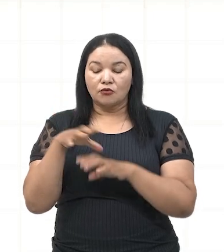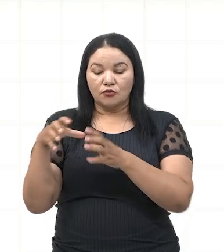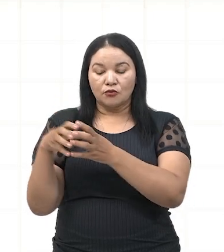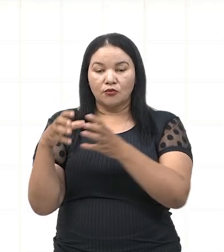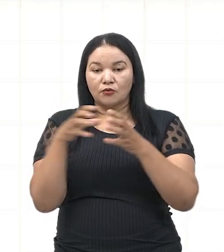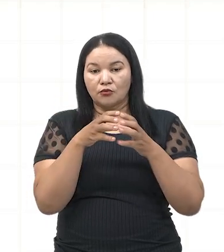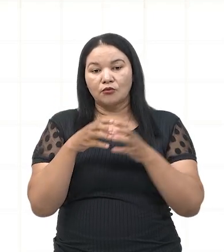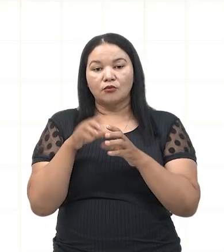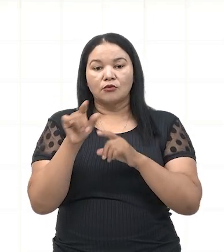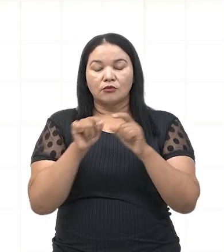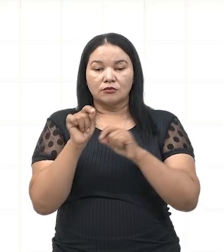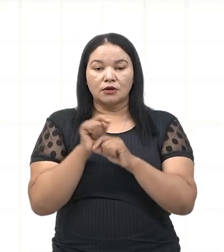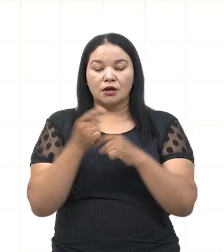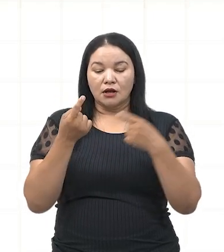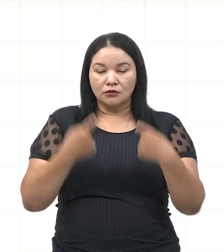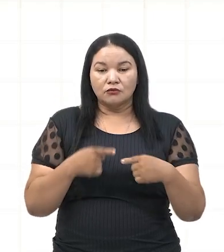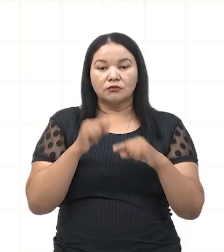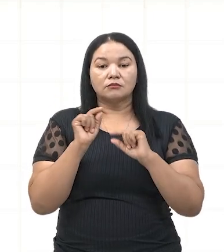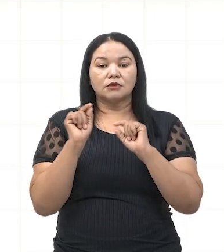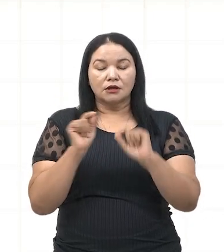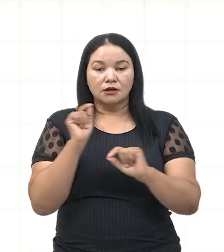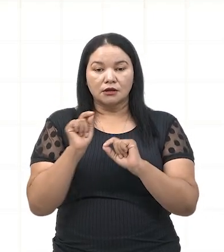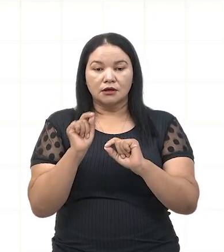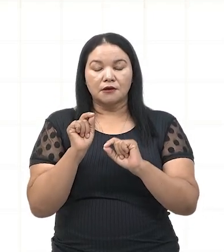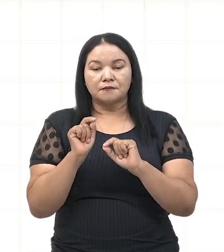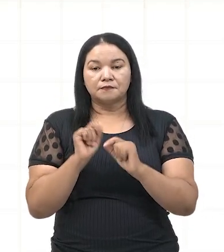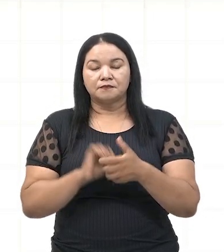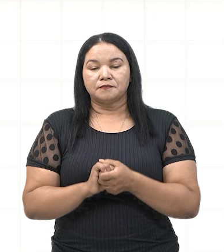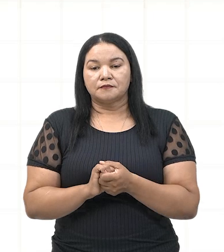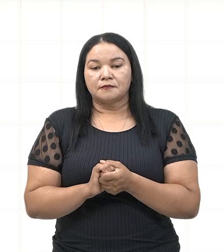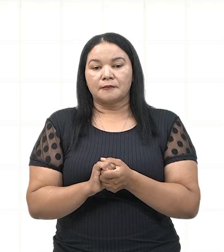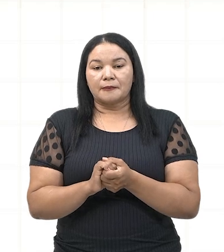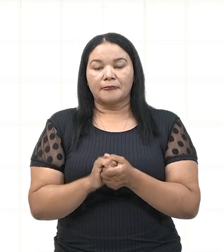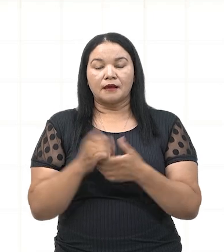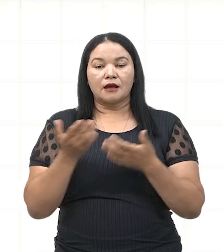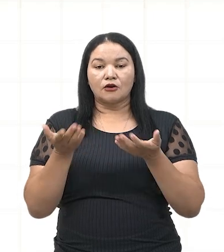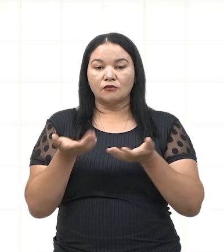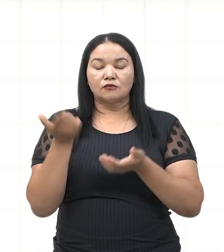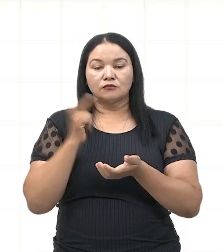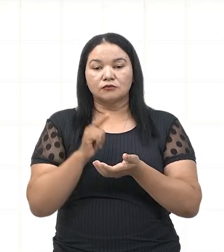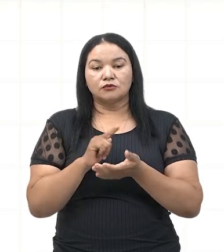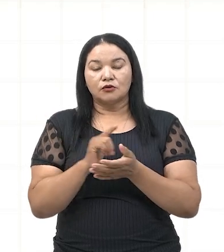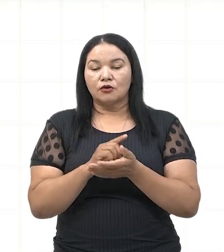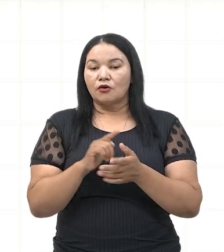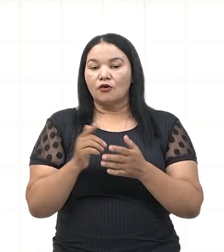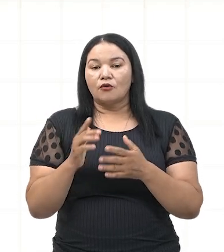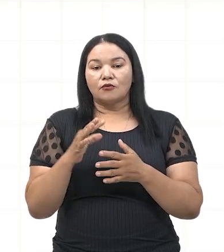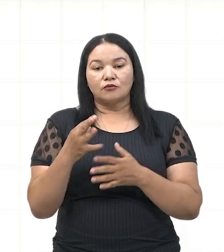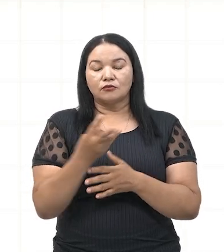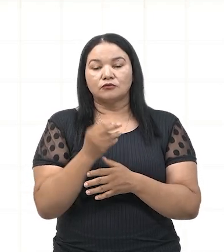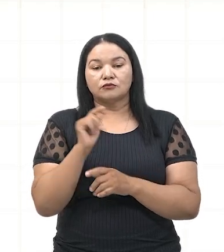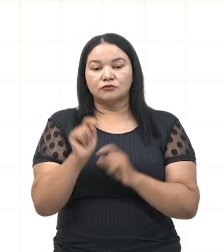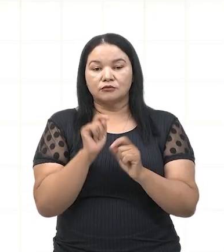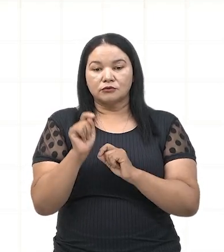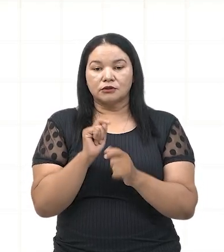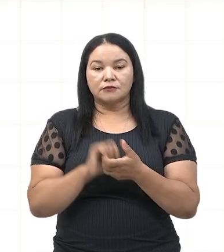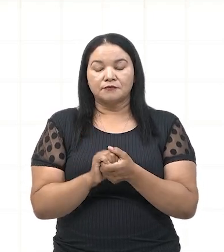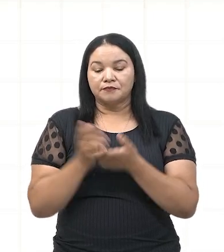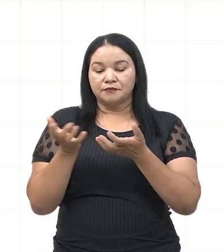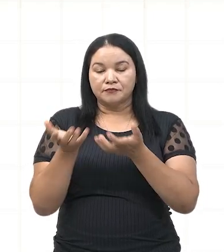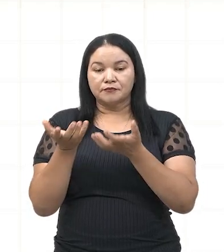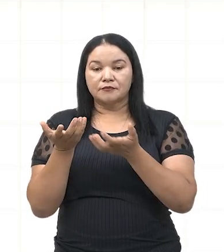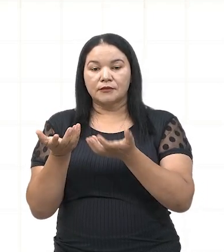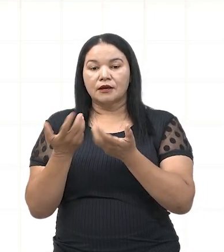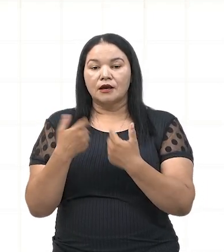lutando para que haja ali, de fato, a conclusão, né, o atendimento às suas